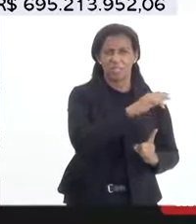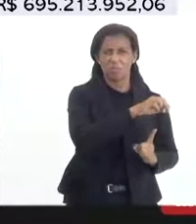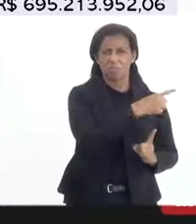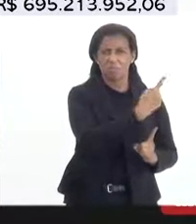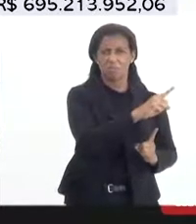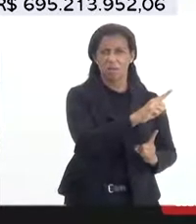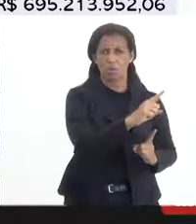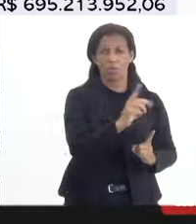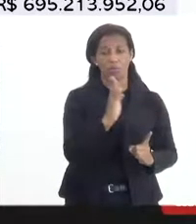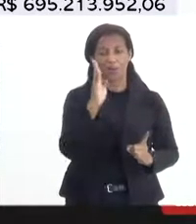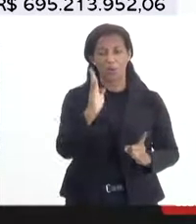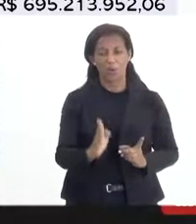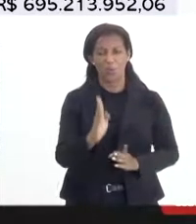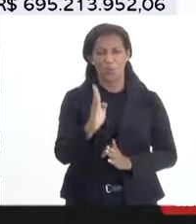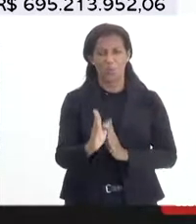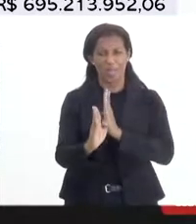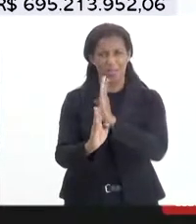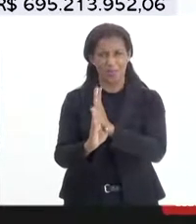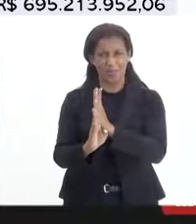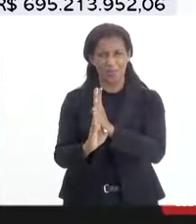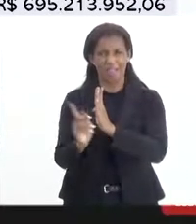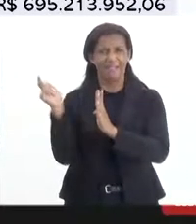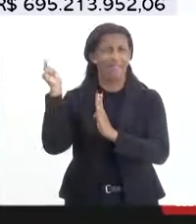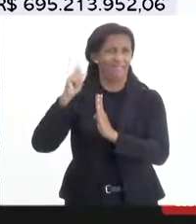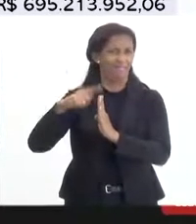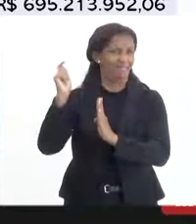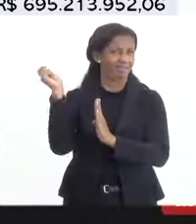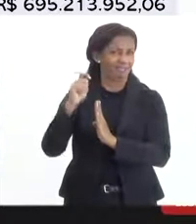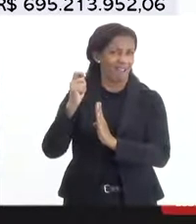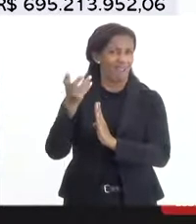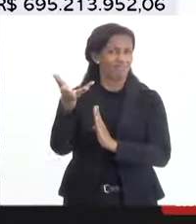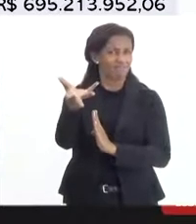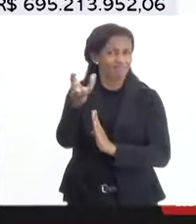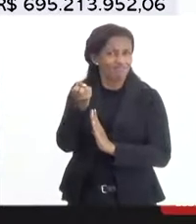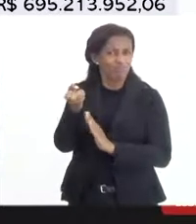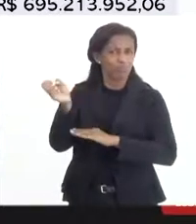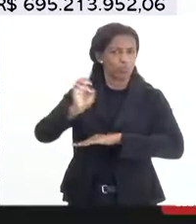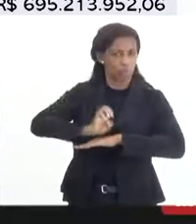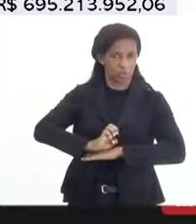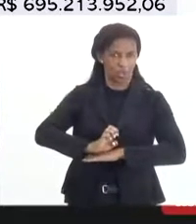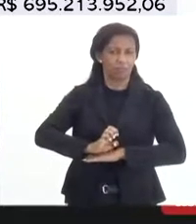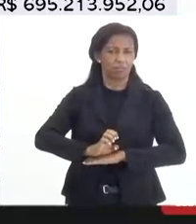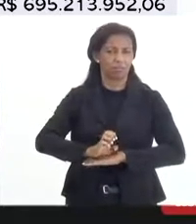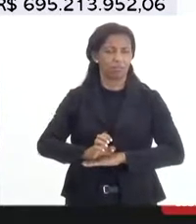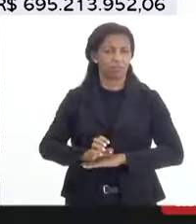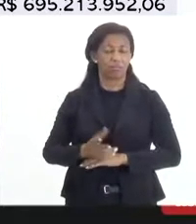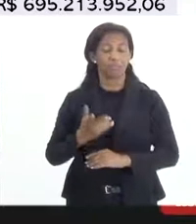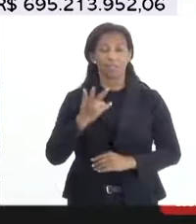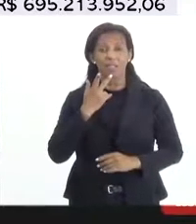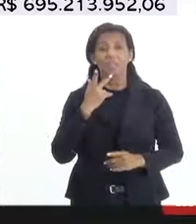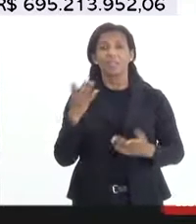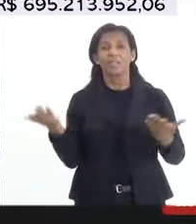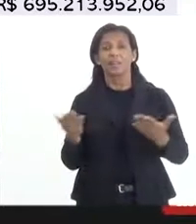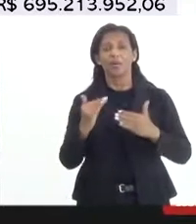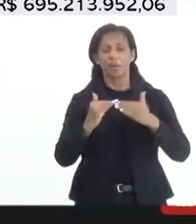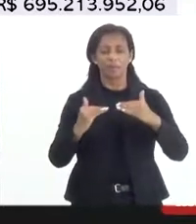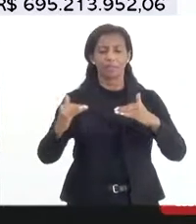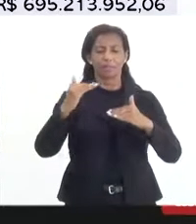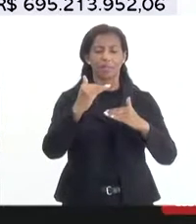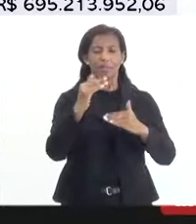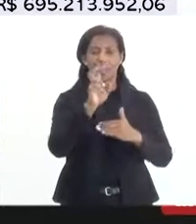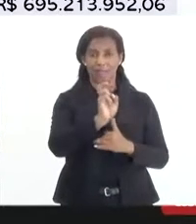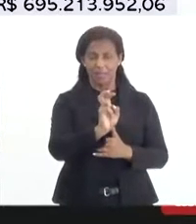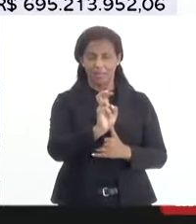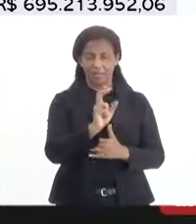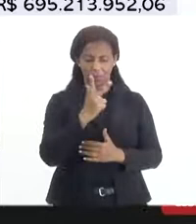que é plenamente assim, recuperável para o Estado. É, e aí eu queria trazer agora, deputados, a tese 5, porque me parece